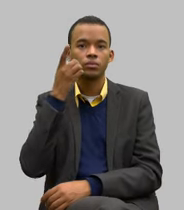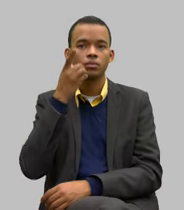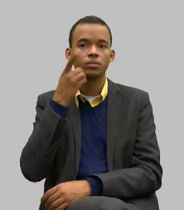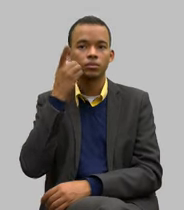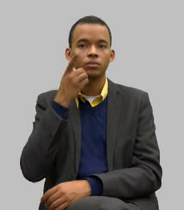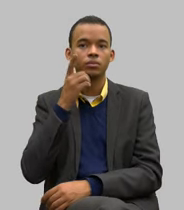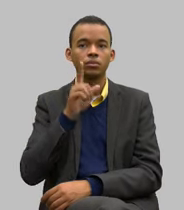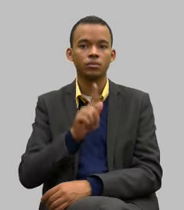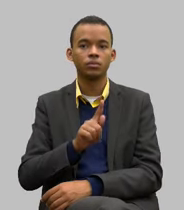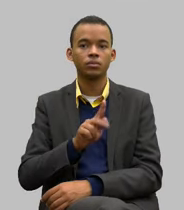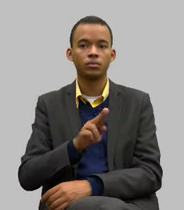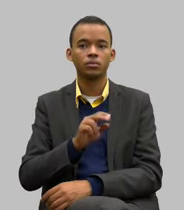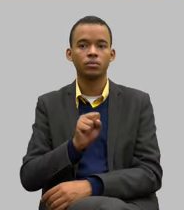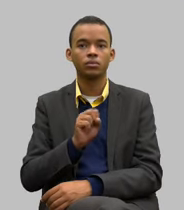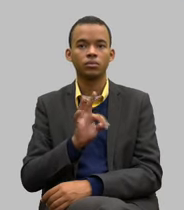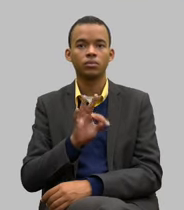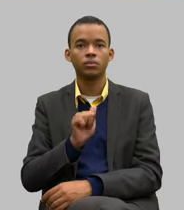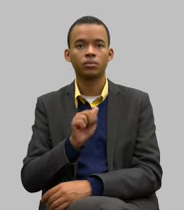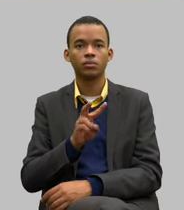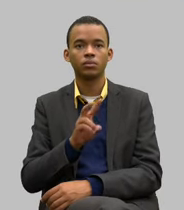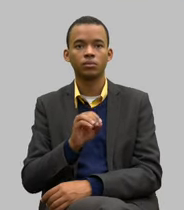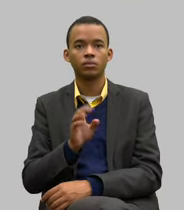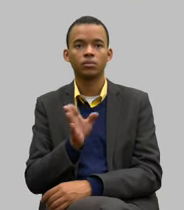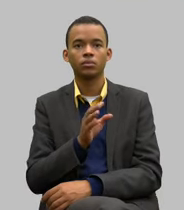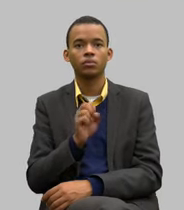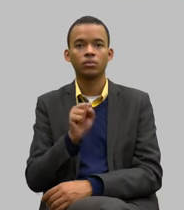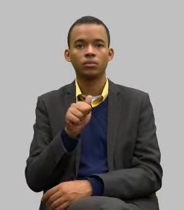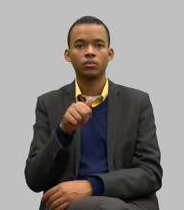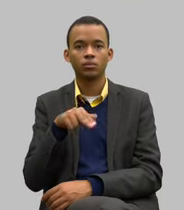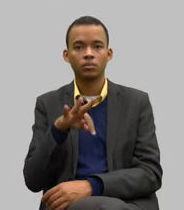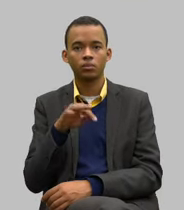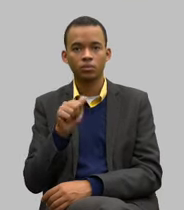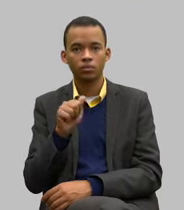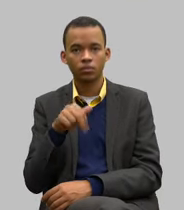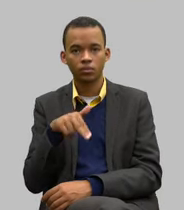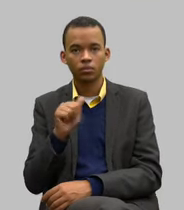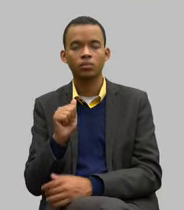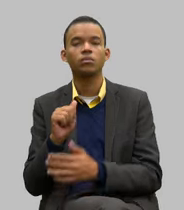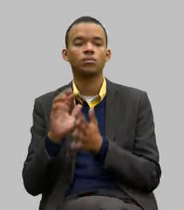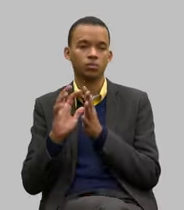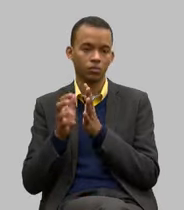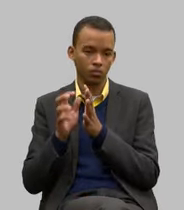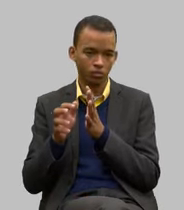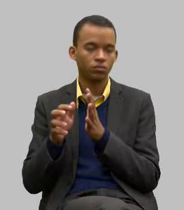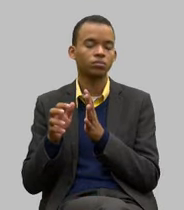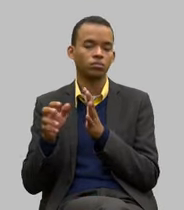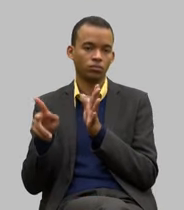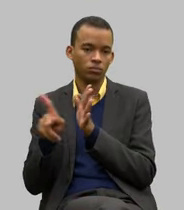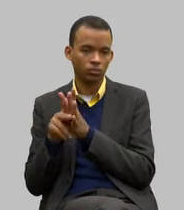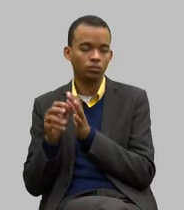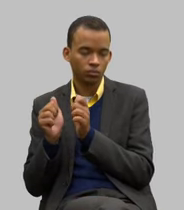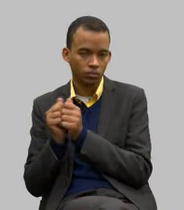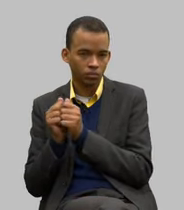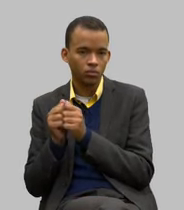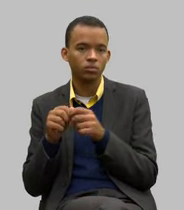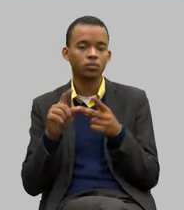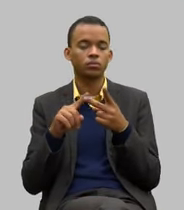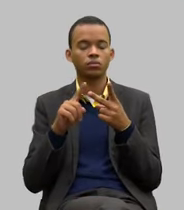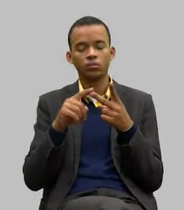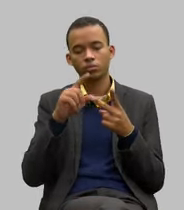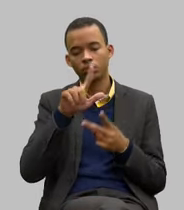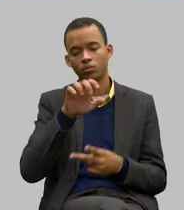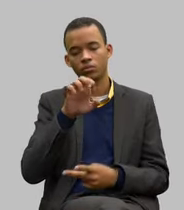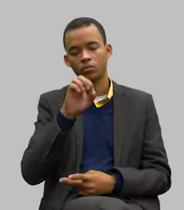Gustavo Santana do nosso partido fa presente também queria agradecer a presença do Leonardo Matos Alves